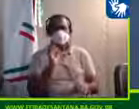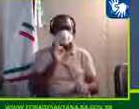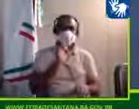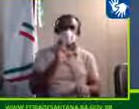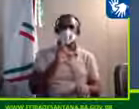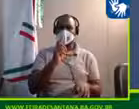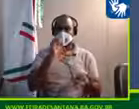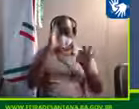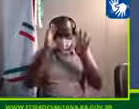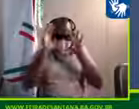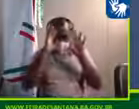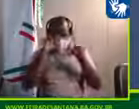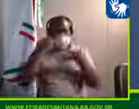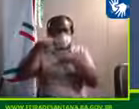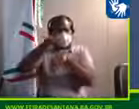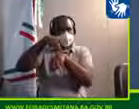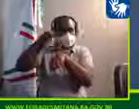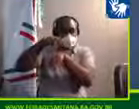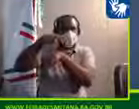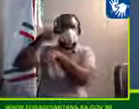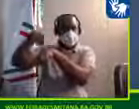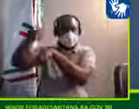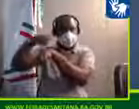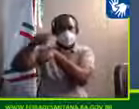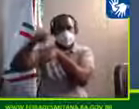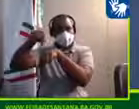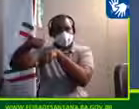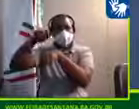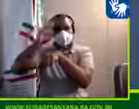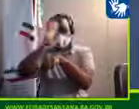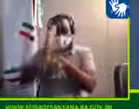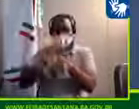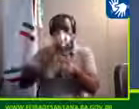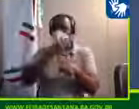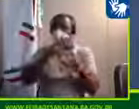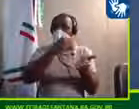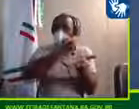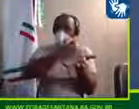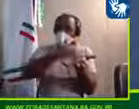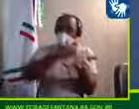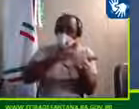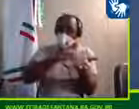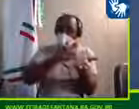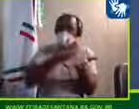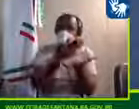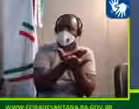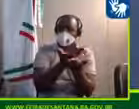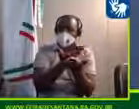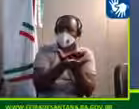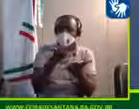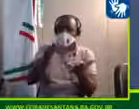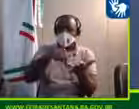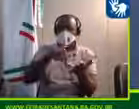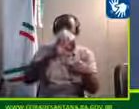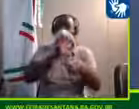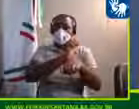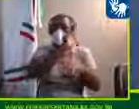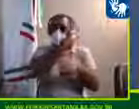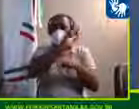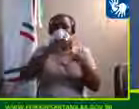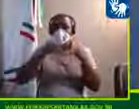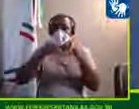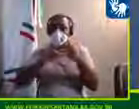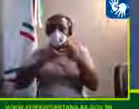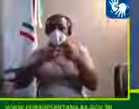solução razoável no país inteiro. Estamos em contato permanente com a Secretaria de Educação do Estado, com a Secretaria